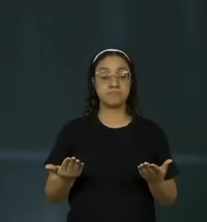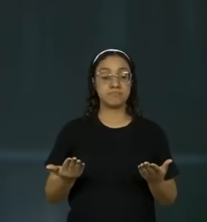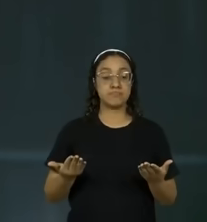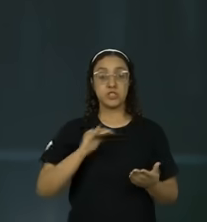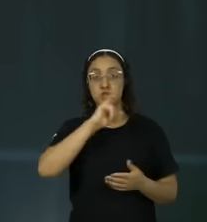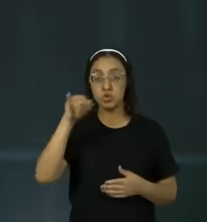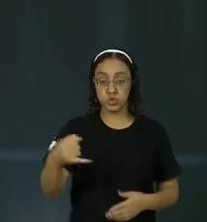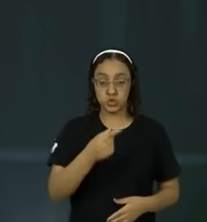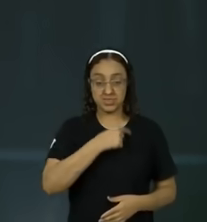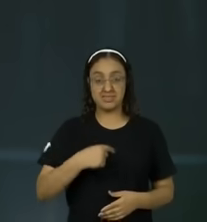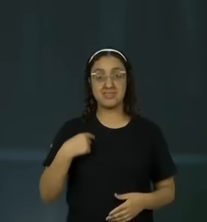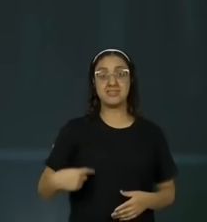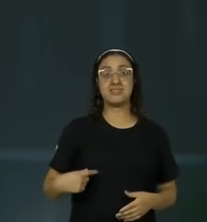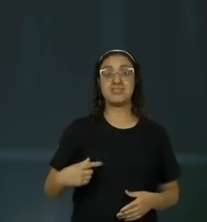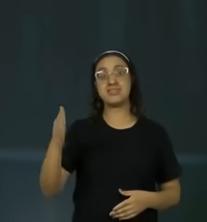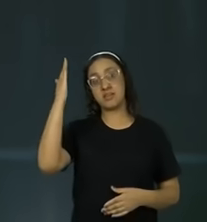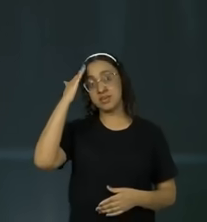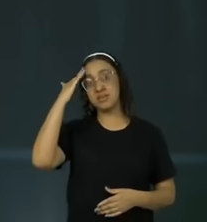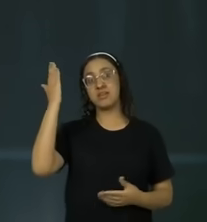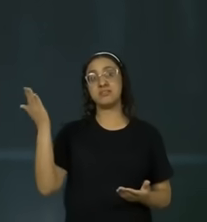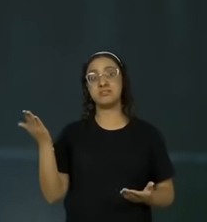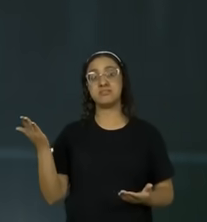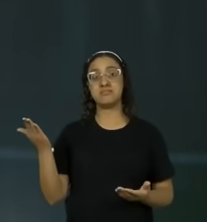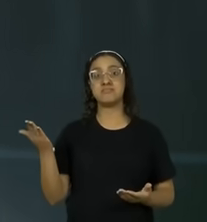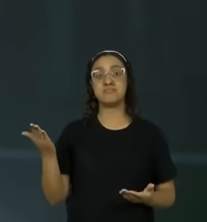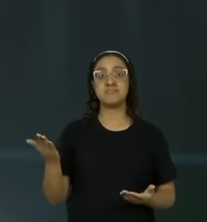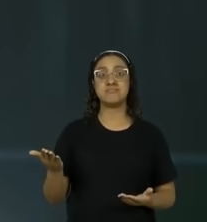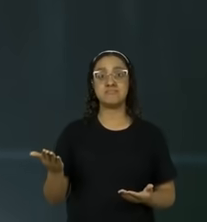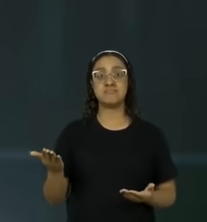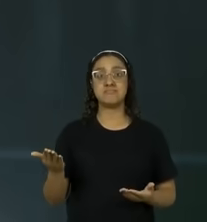José sabia que eram os próprios irmãos dele que jogaram ele numa cisterna.